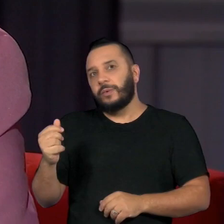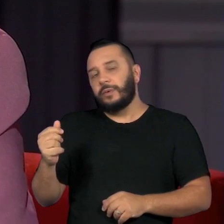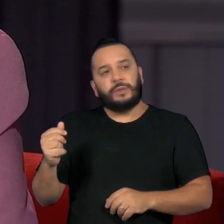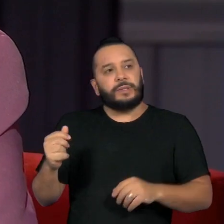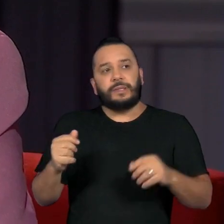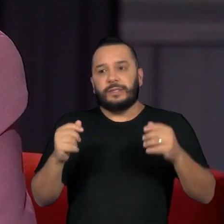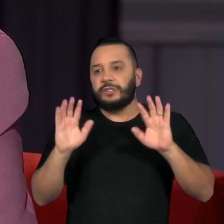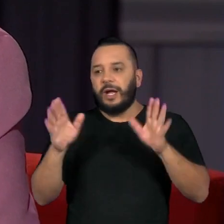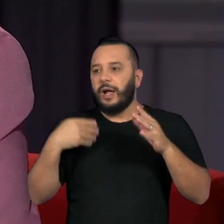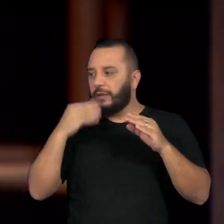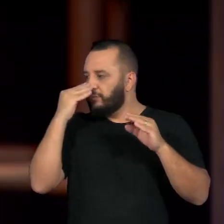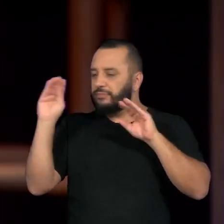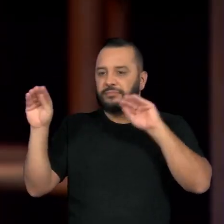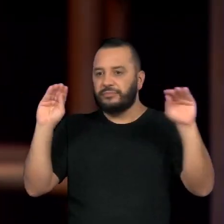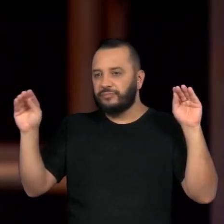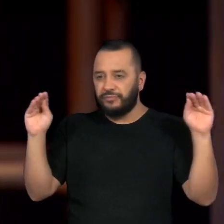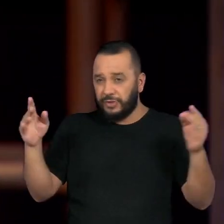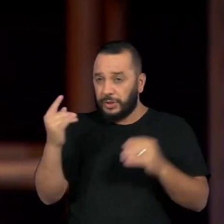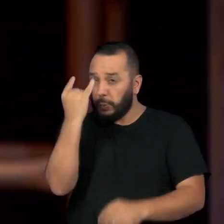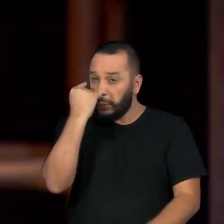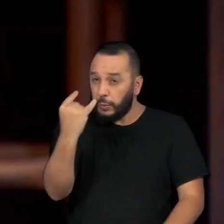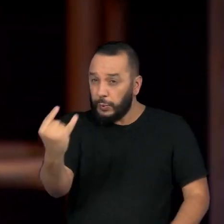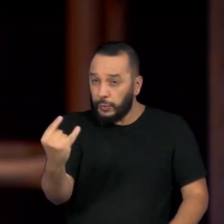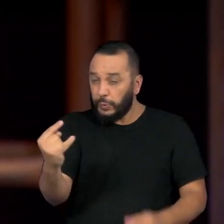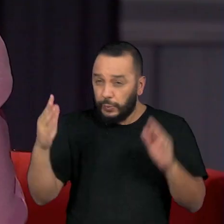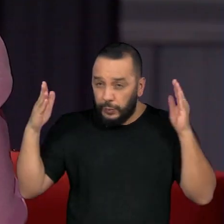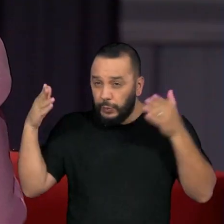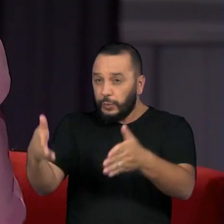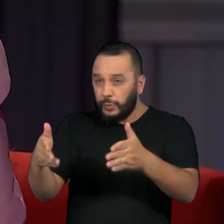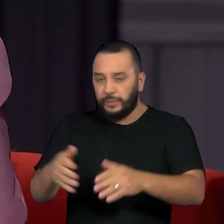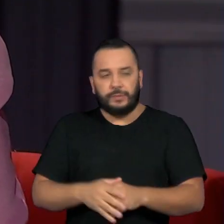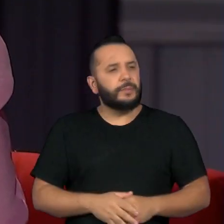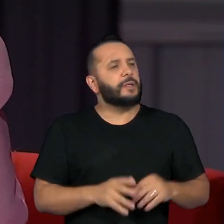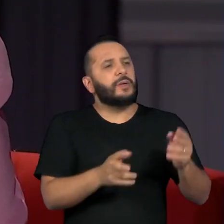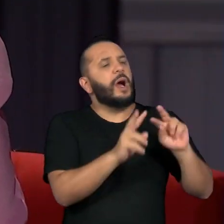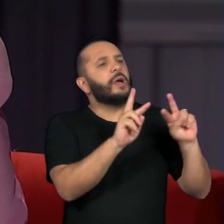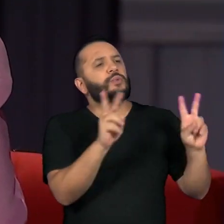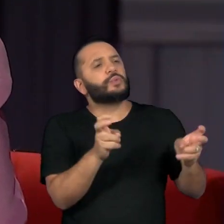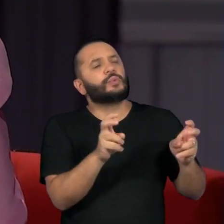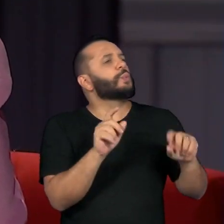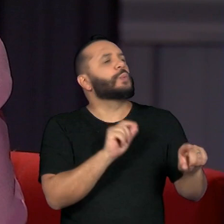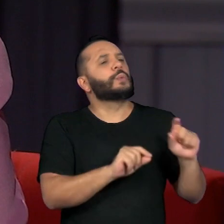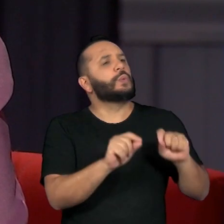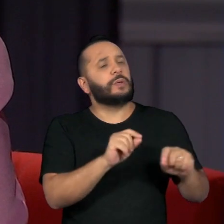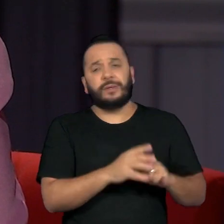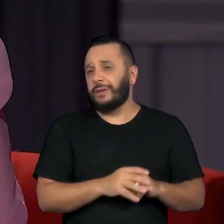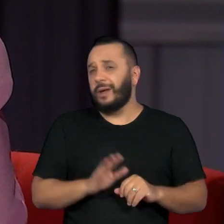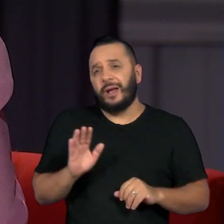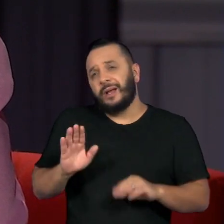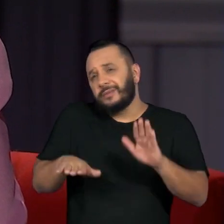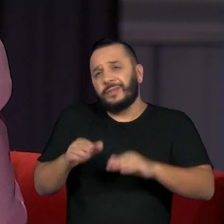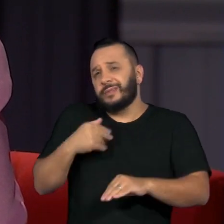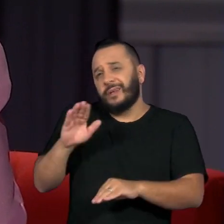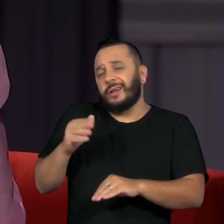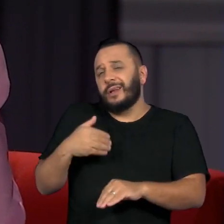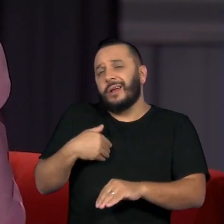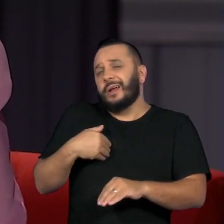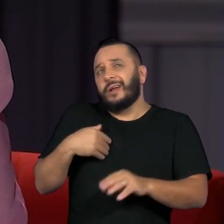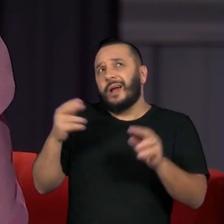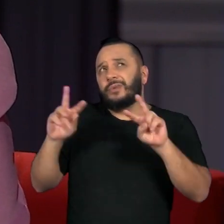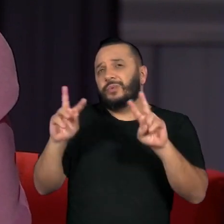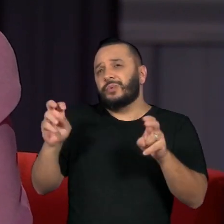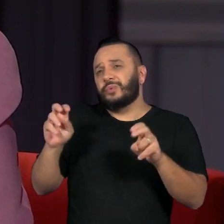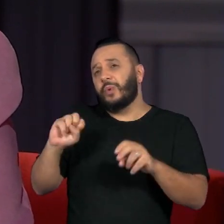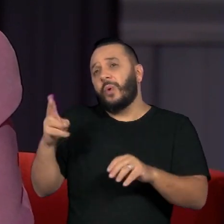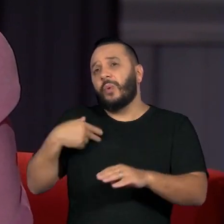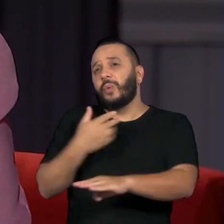está acontecendo. E o assunto tem que ser muito específico? Olha, às vezes ele pode ser um hábito, por exemplo, a leitura. Eu